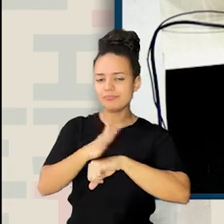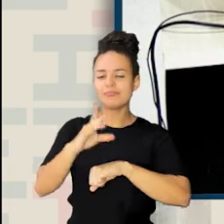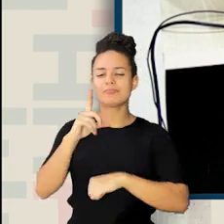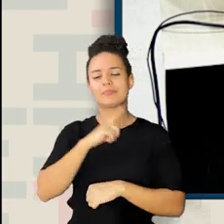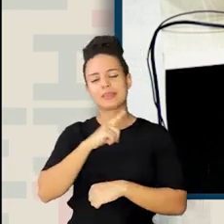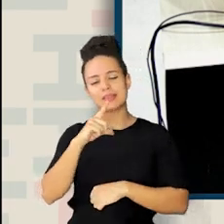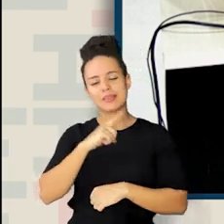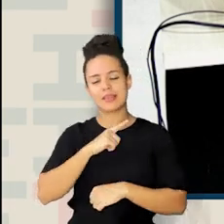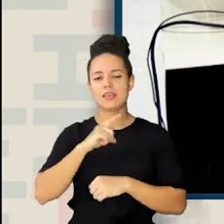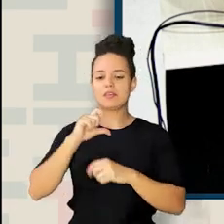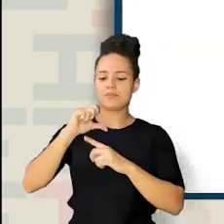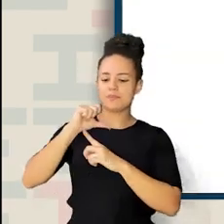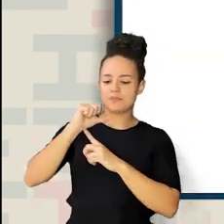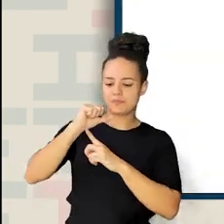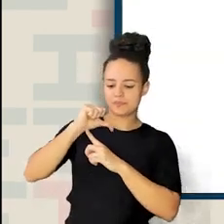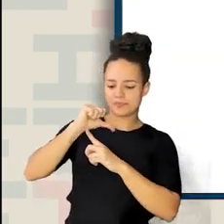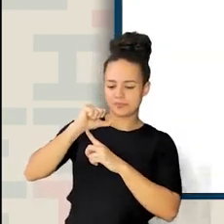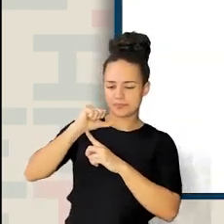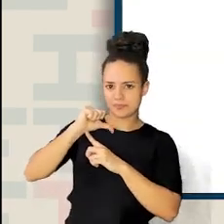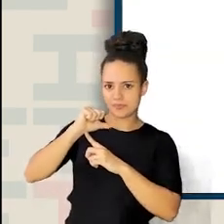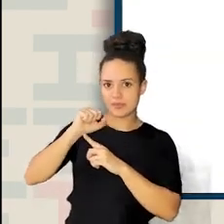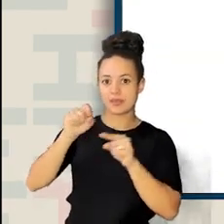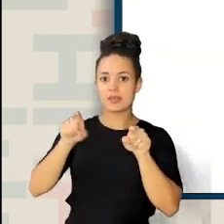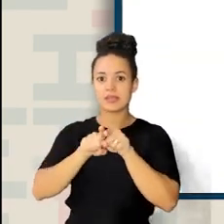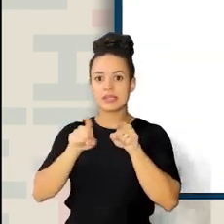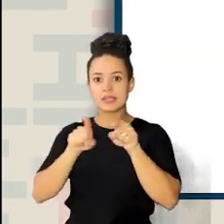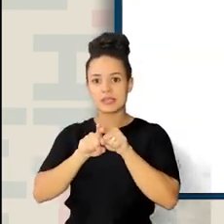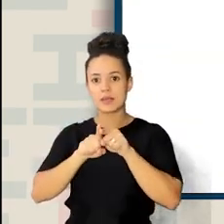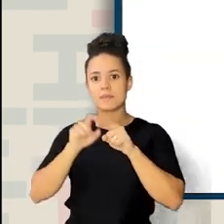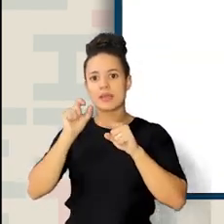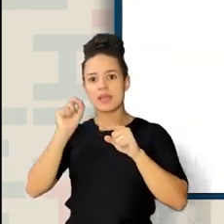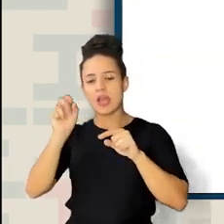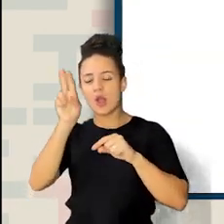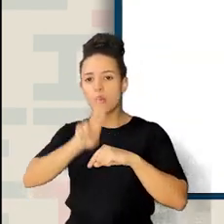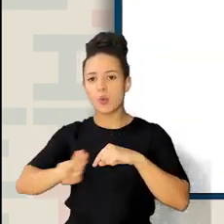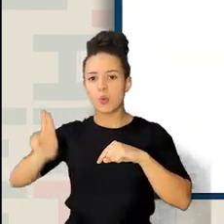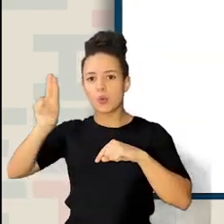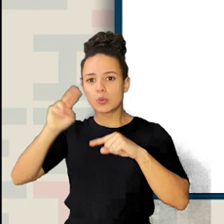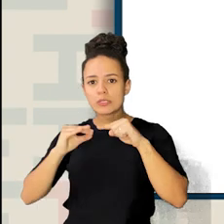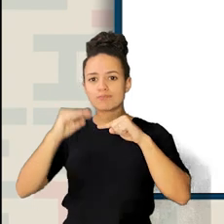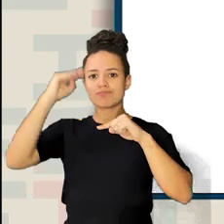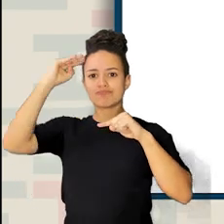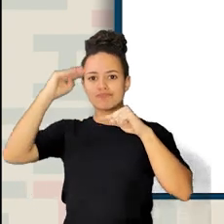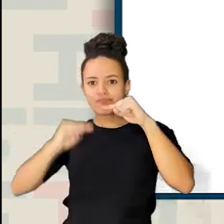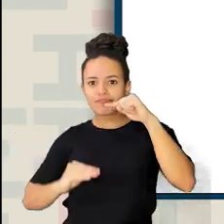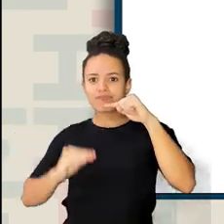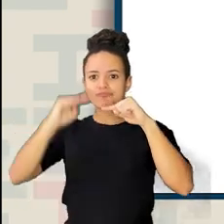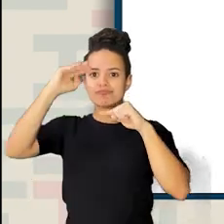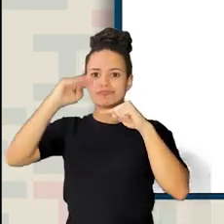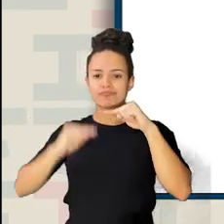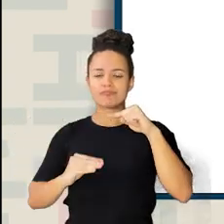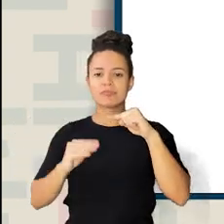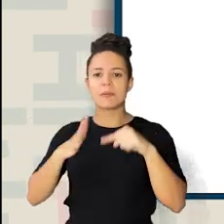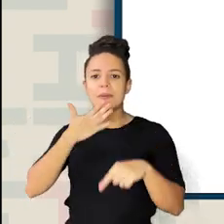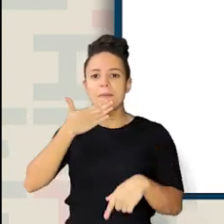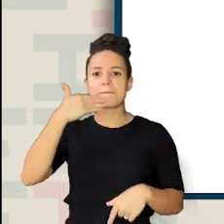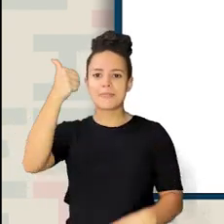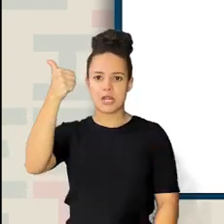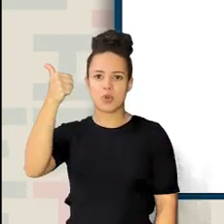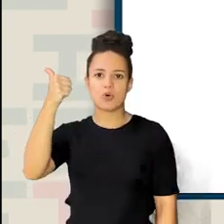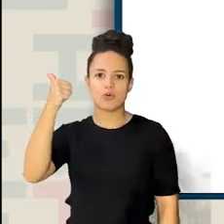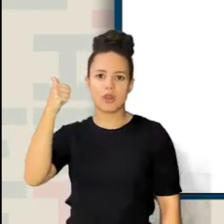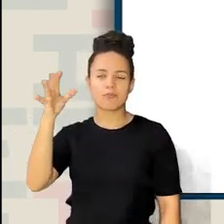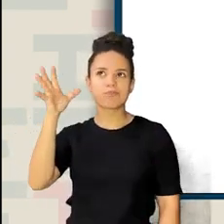trabalham tanto o polegar quanto também os saltos, né, eles dão uma dimensão muito boa para melhorar a sua escuta,